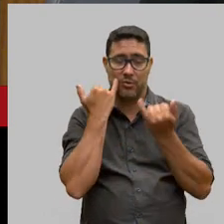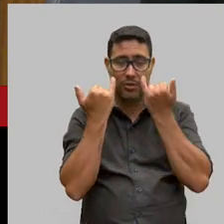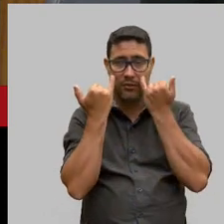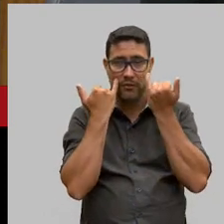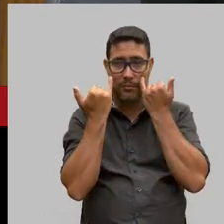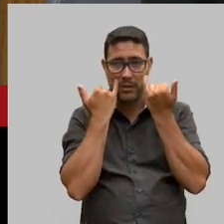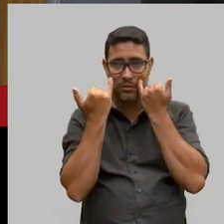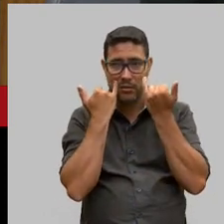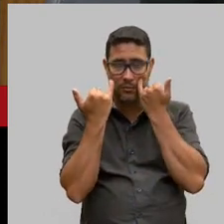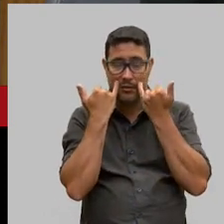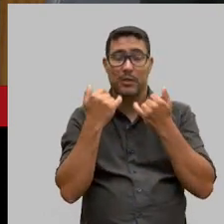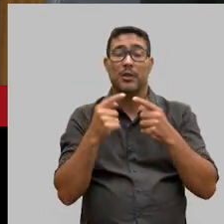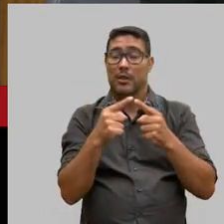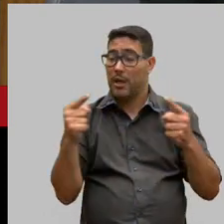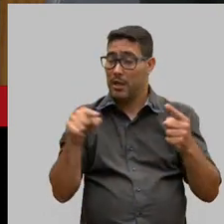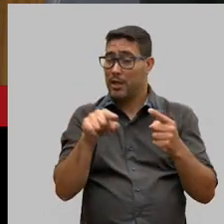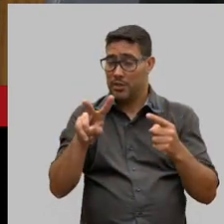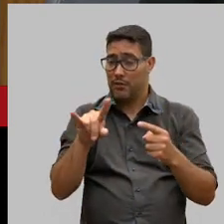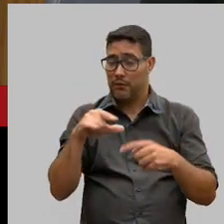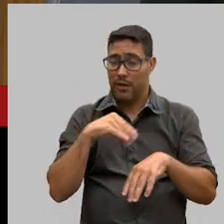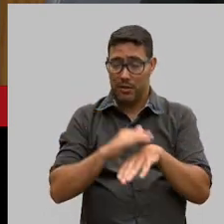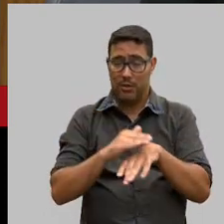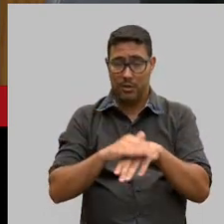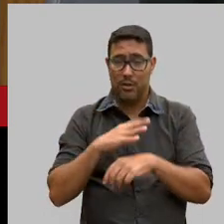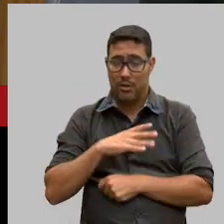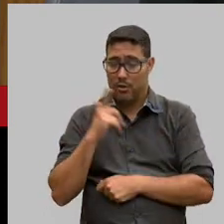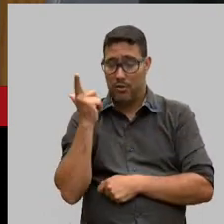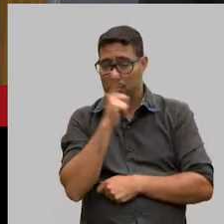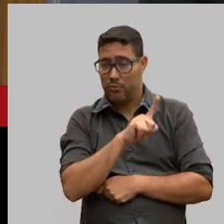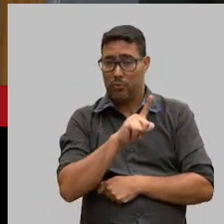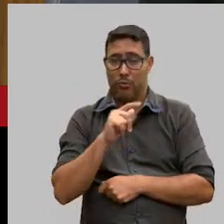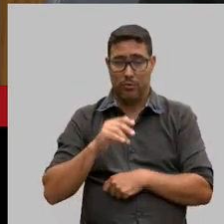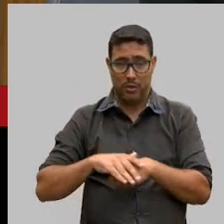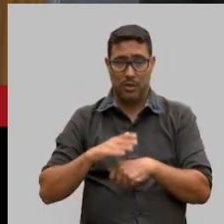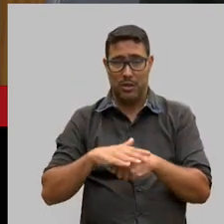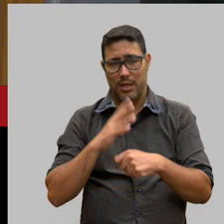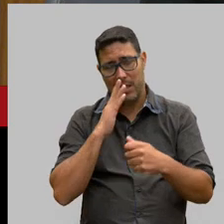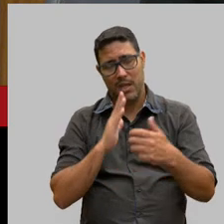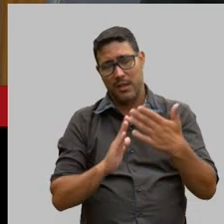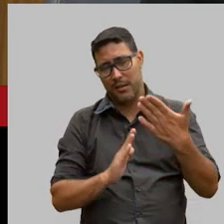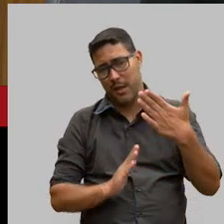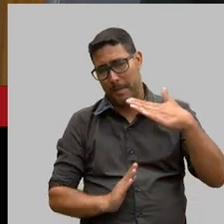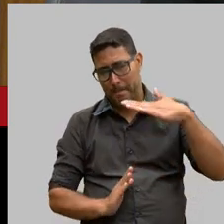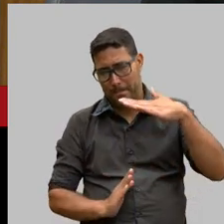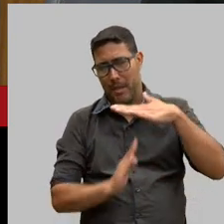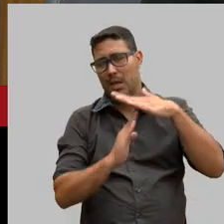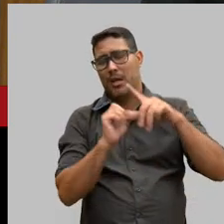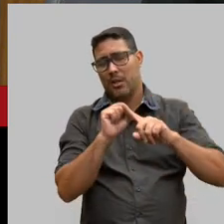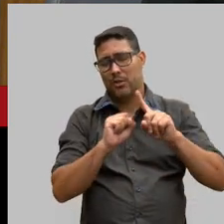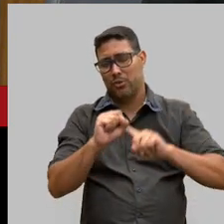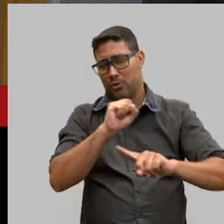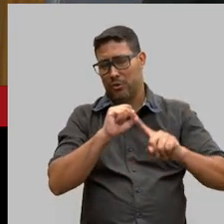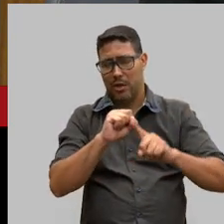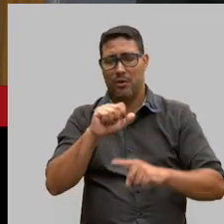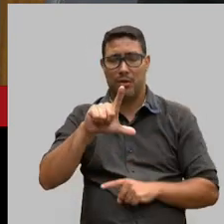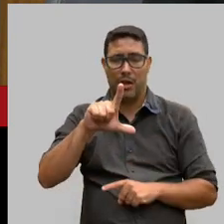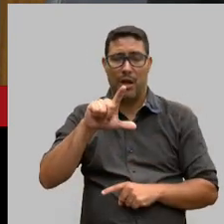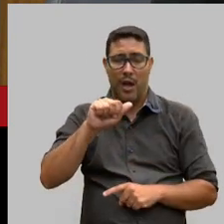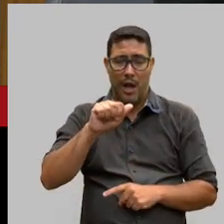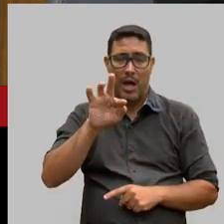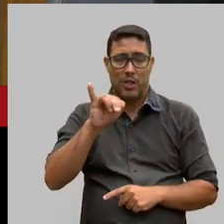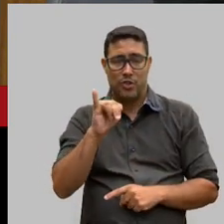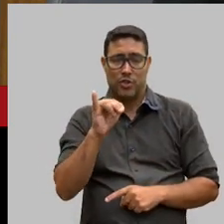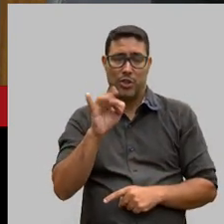somente a partir daí que a gente vai quebrar essa barreira eh social e principalmente atitudinal pra gente conseguir de fato